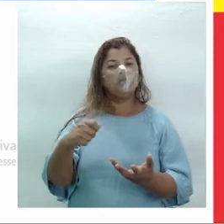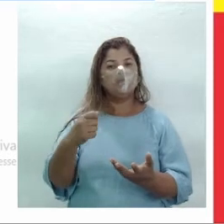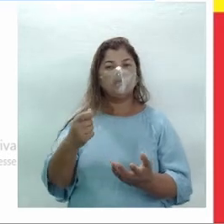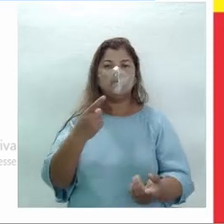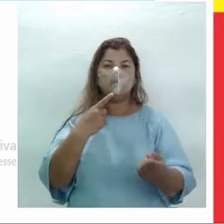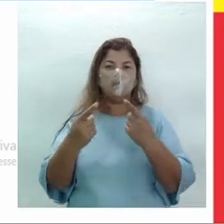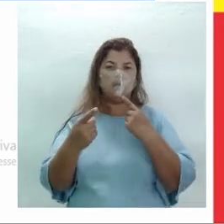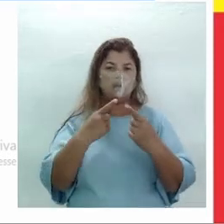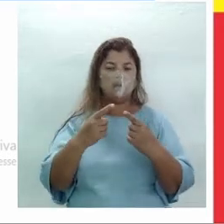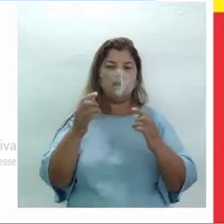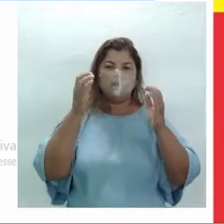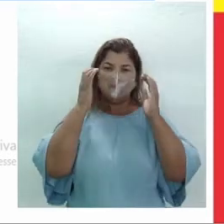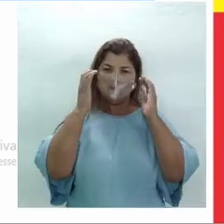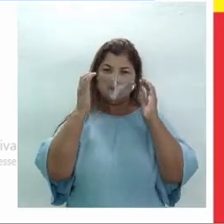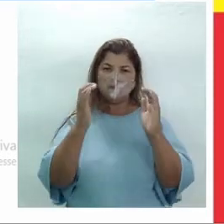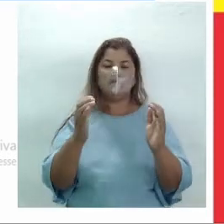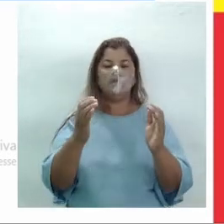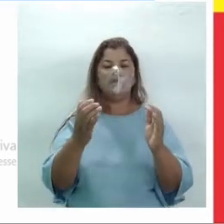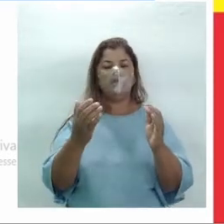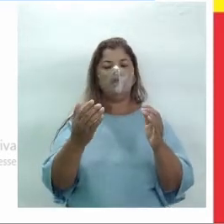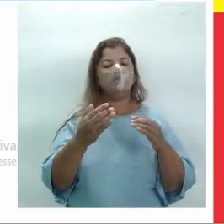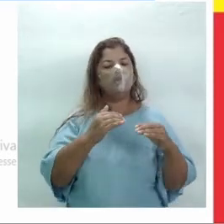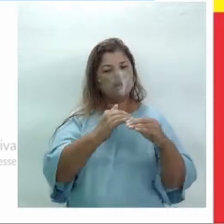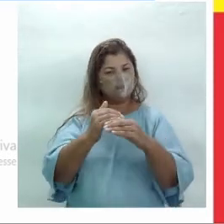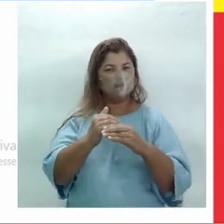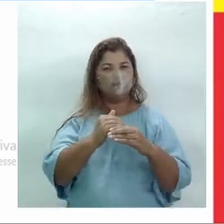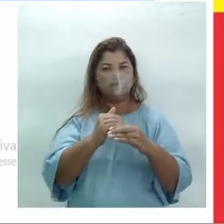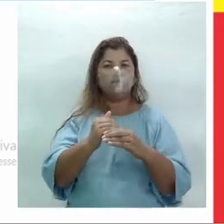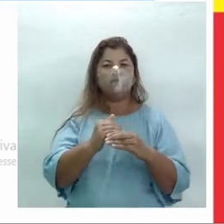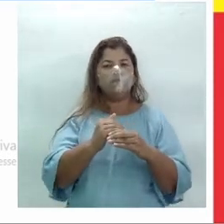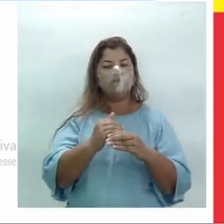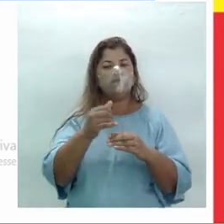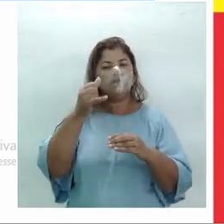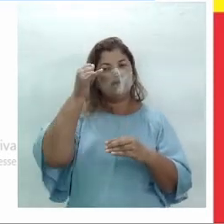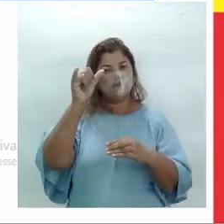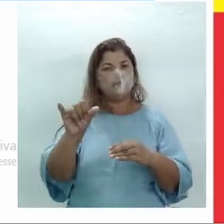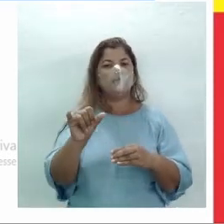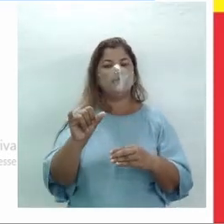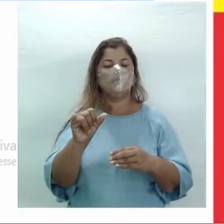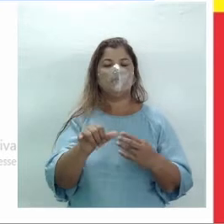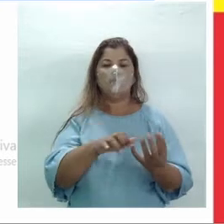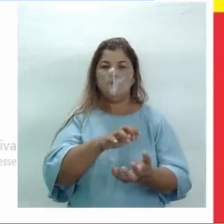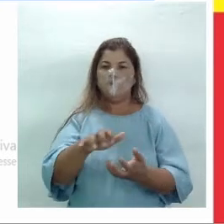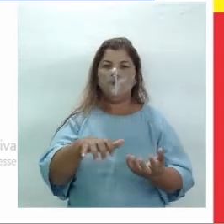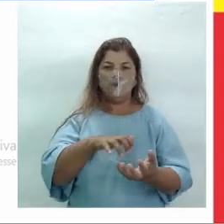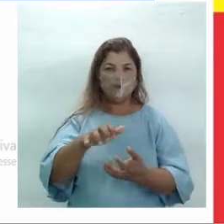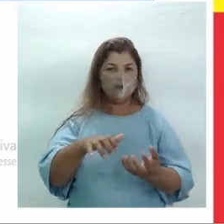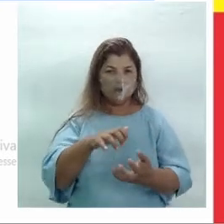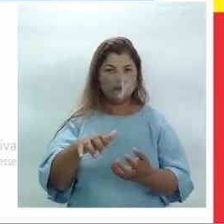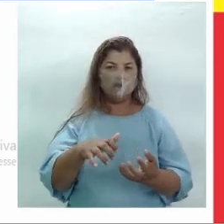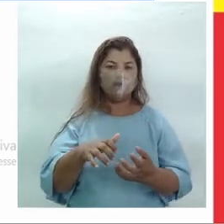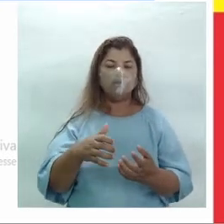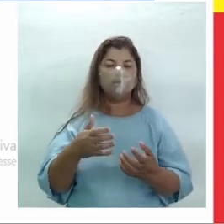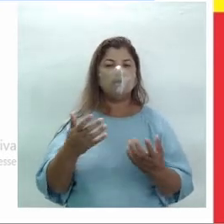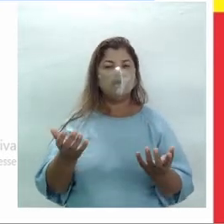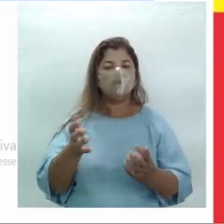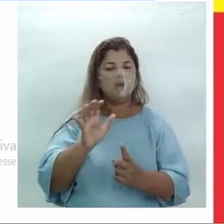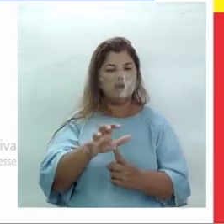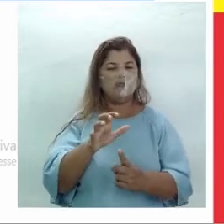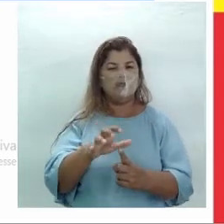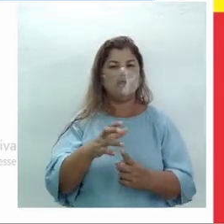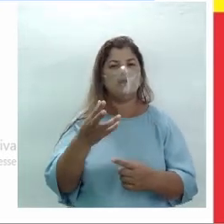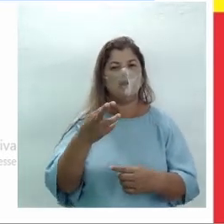devem dialogar e se respeitar mutuamente, procurando evitar conflitos